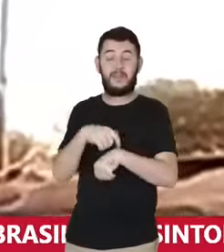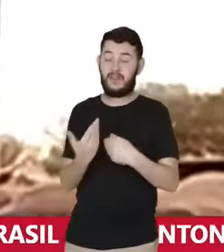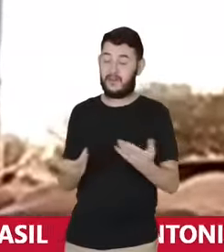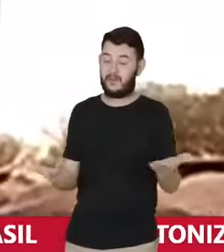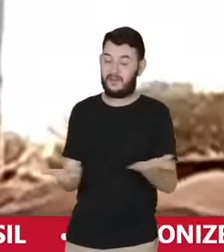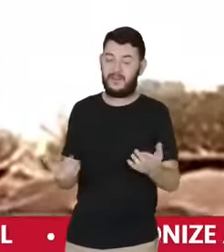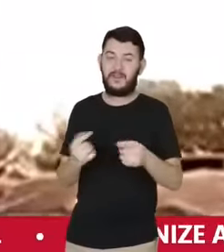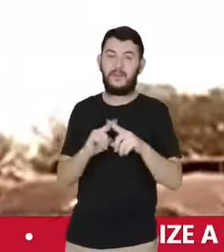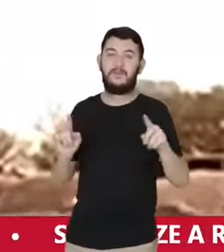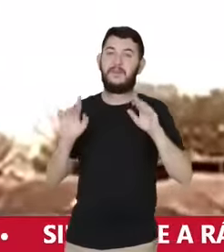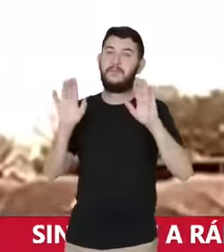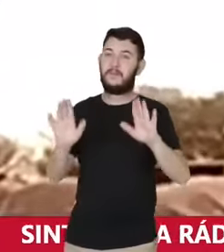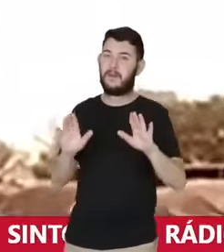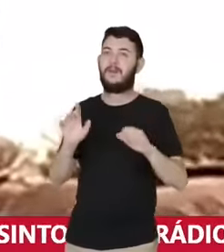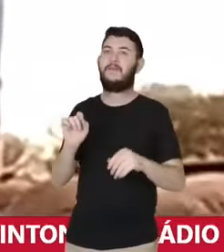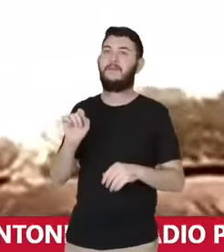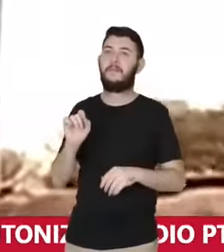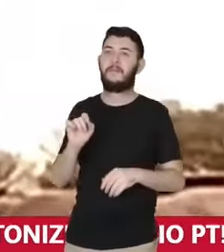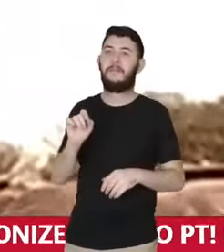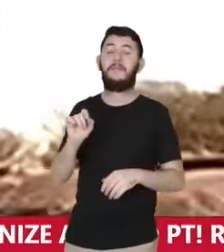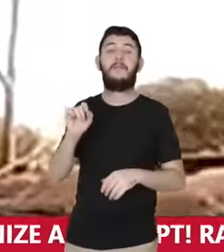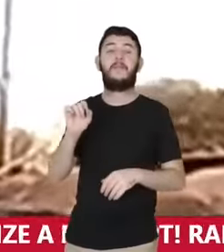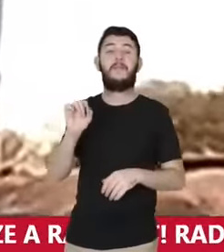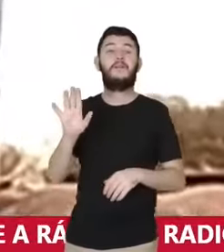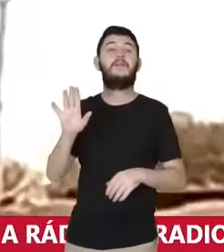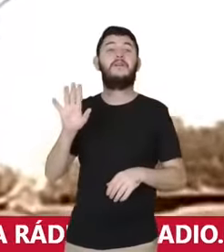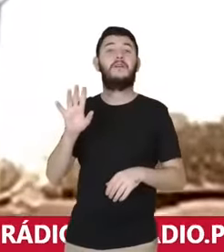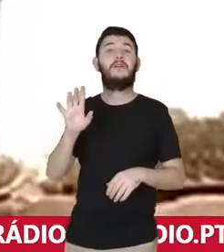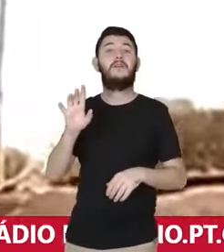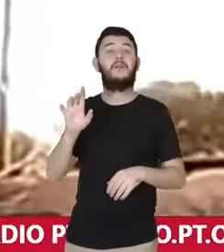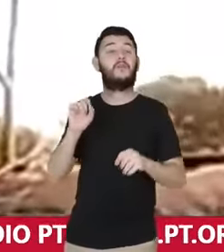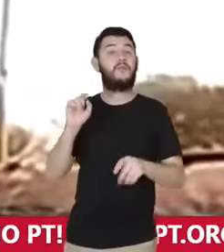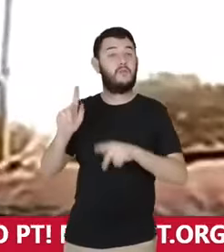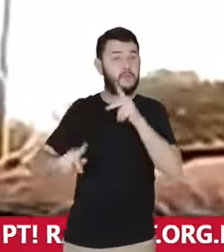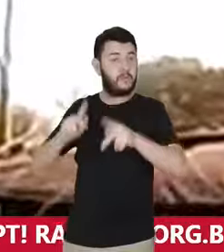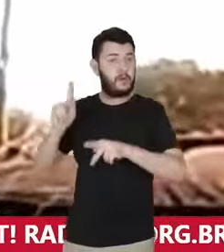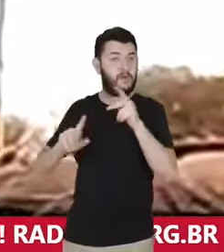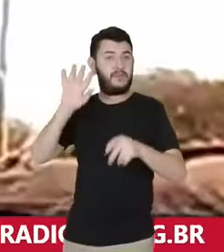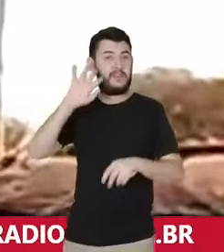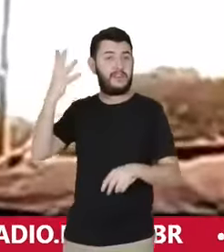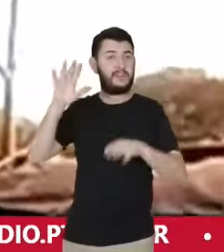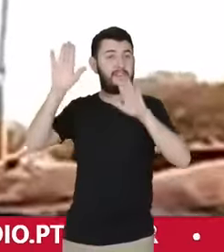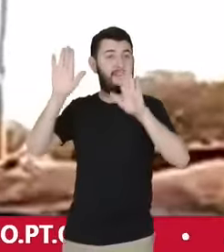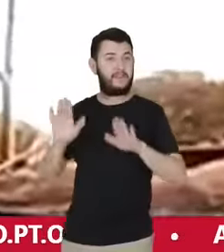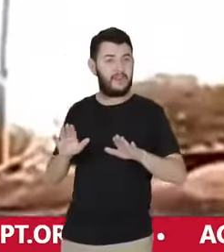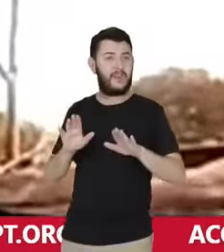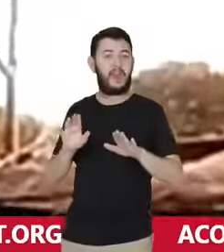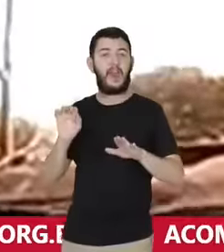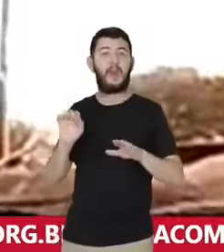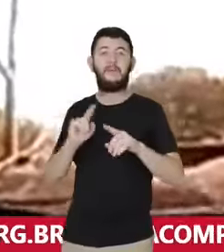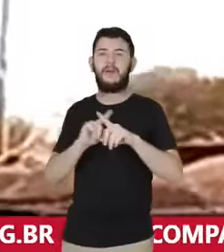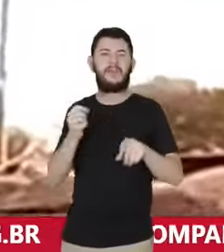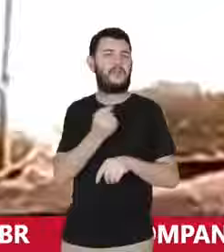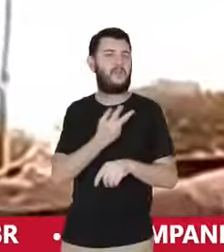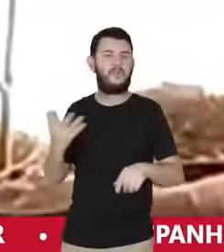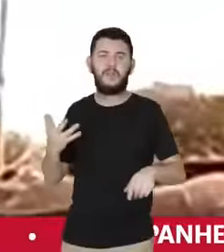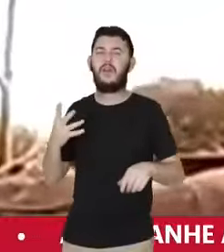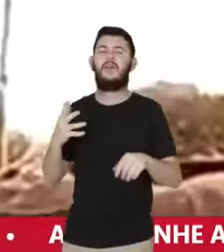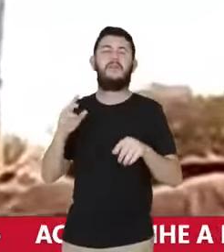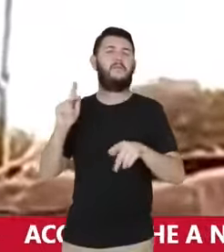parentes, né, que vão decidir se vão ficar ou não, mas muitos povos já decidiram ficar